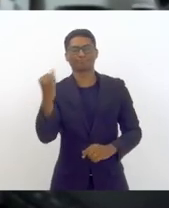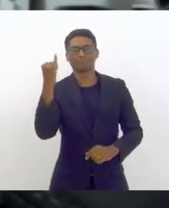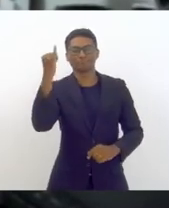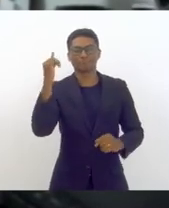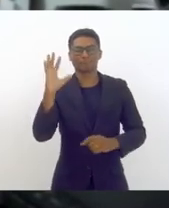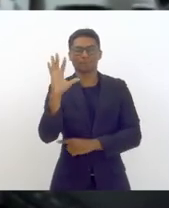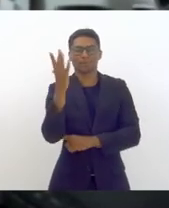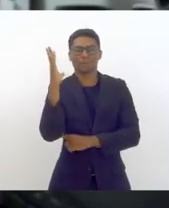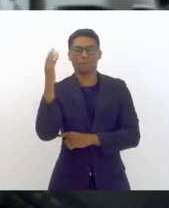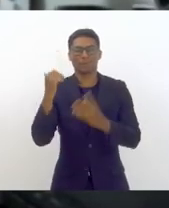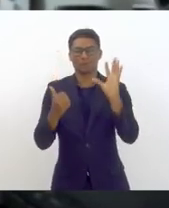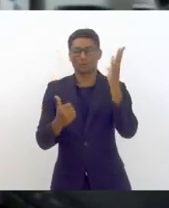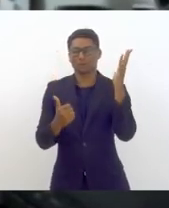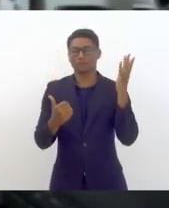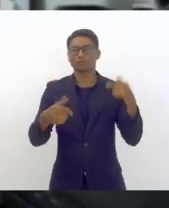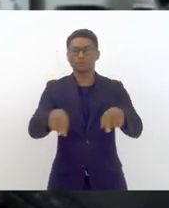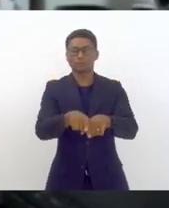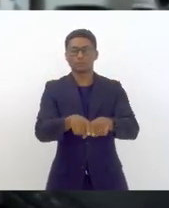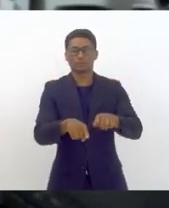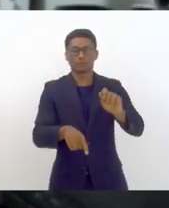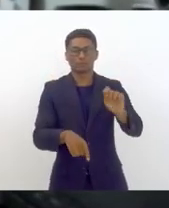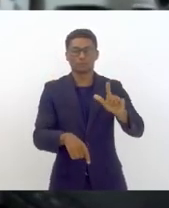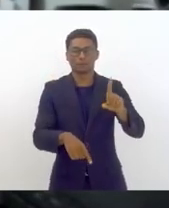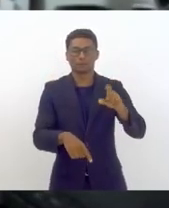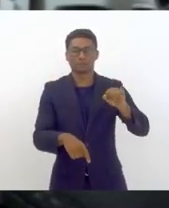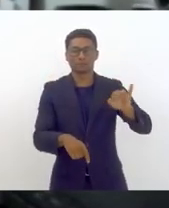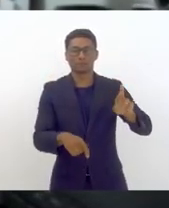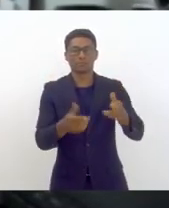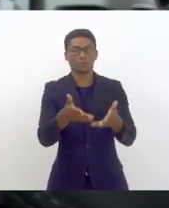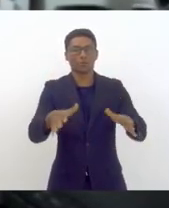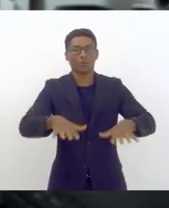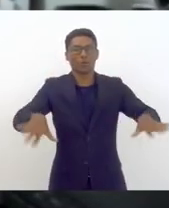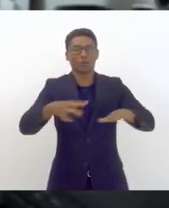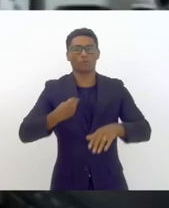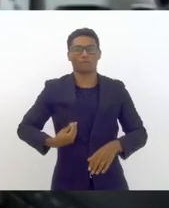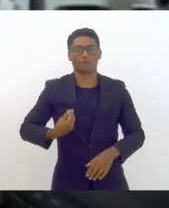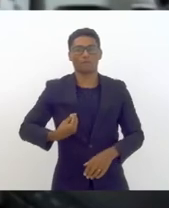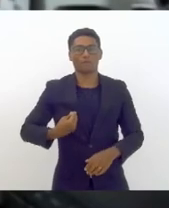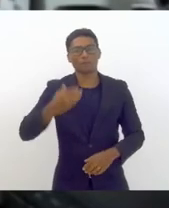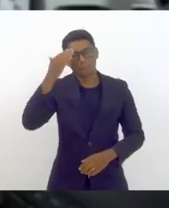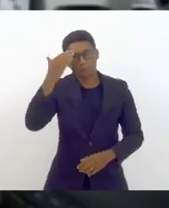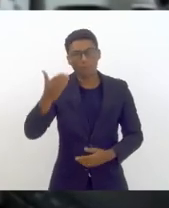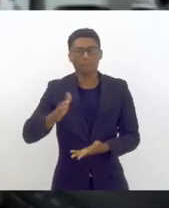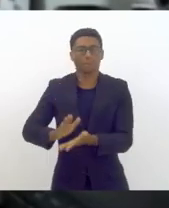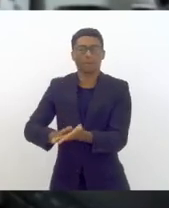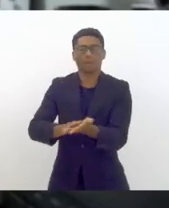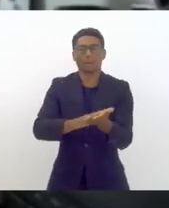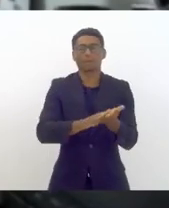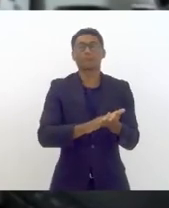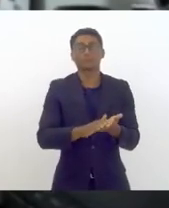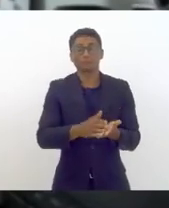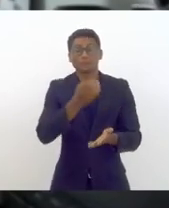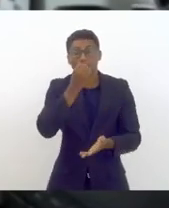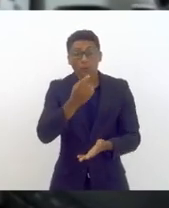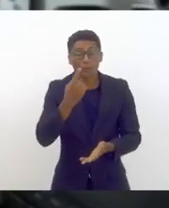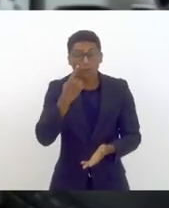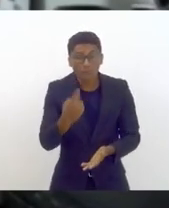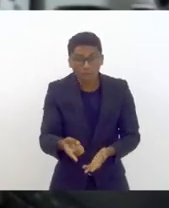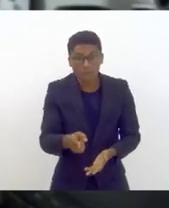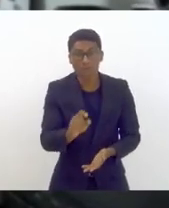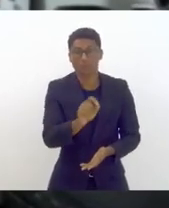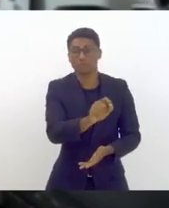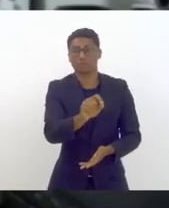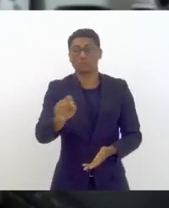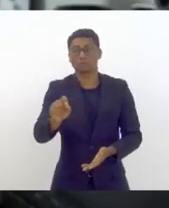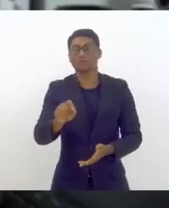Ao Aldir, enfim, a todos aí que estiveram presentes, muito obrigado, parabéns E que bom a gente ver uma ideia que leva